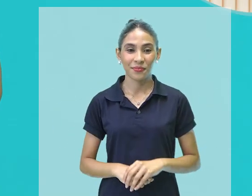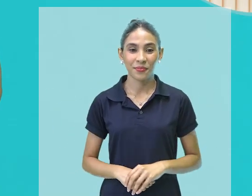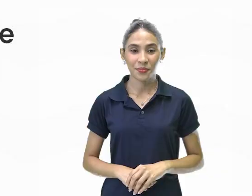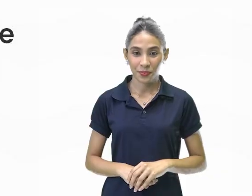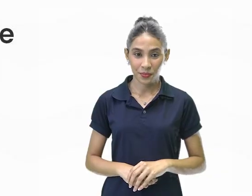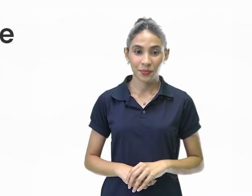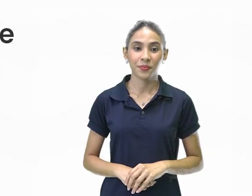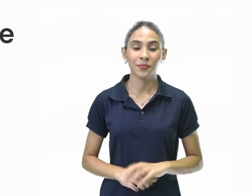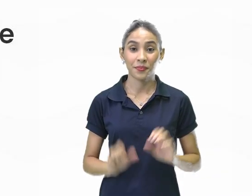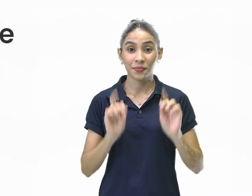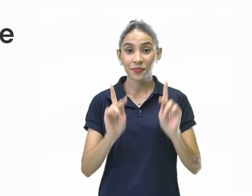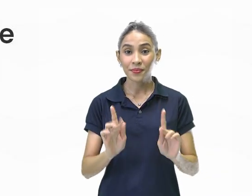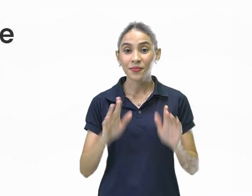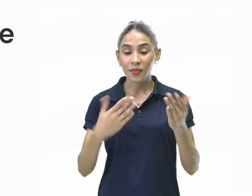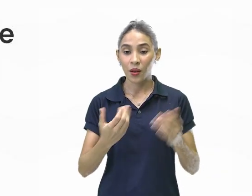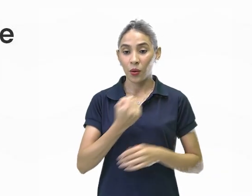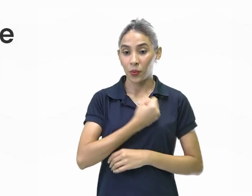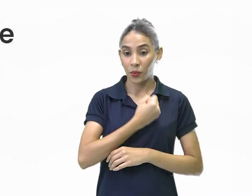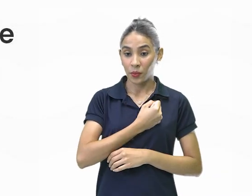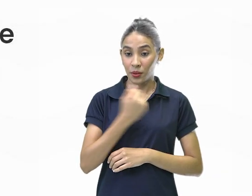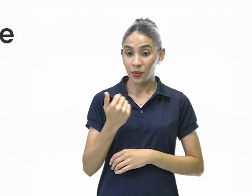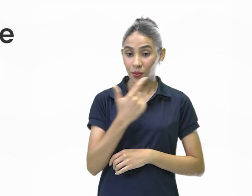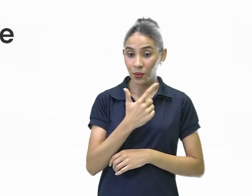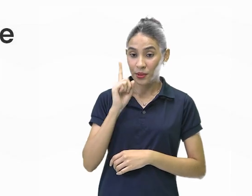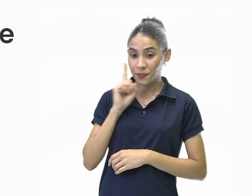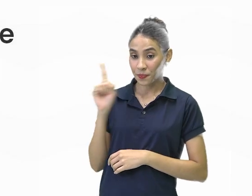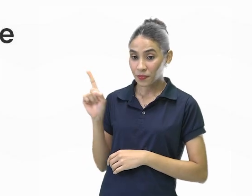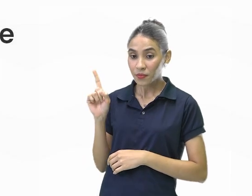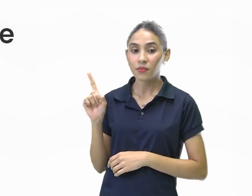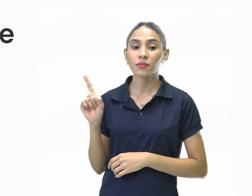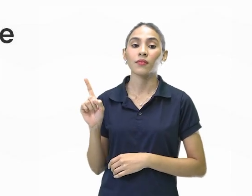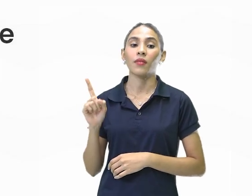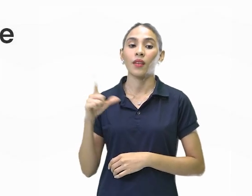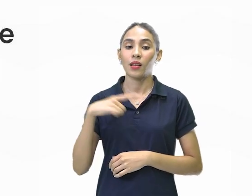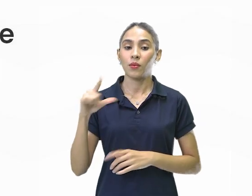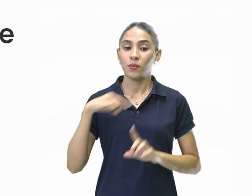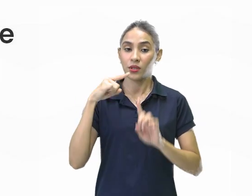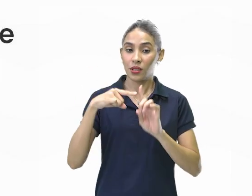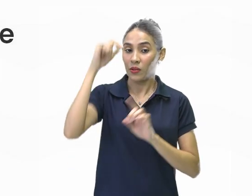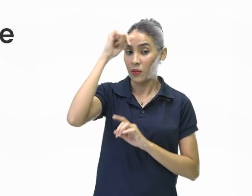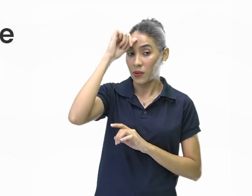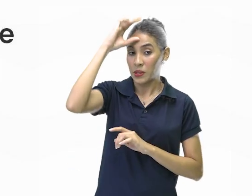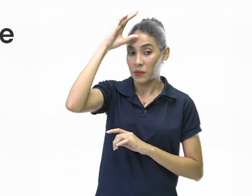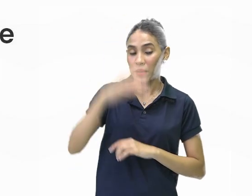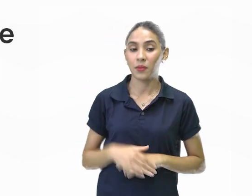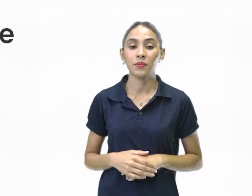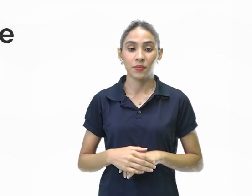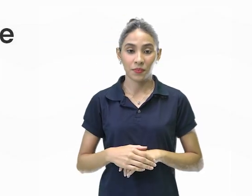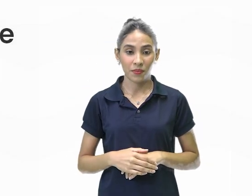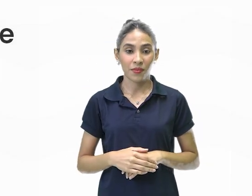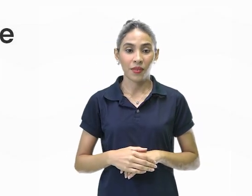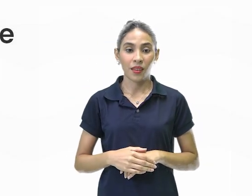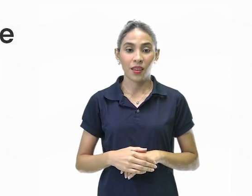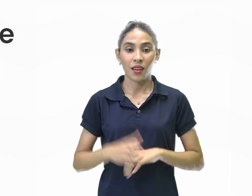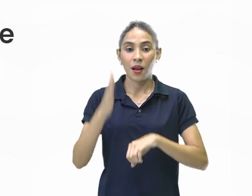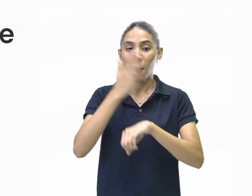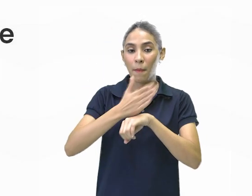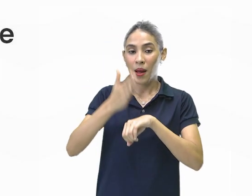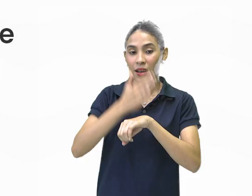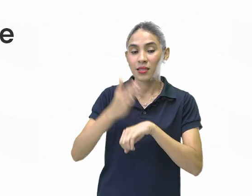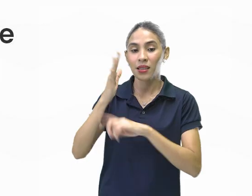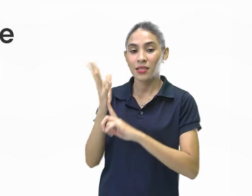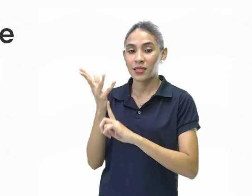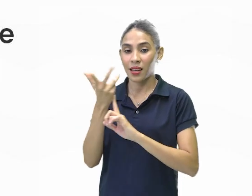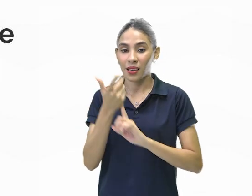hoje? Muito bem, hoje é a nossa aula número 12 e o nosso objeto de conhecimento